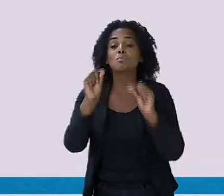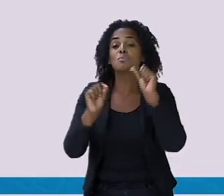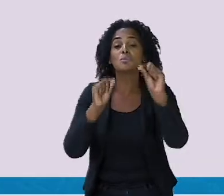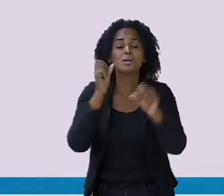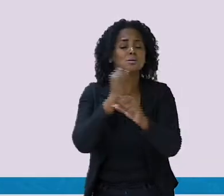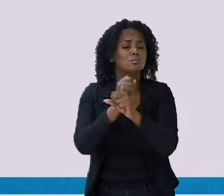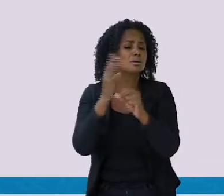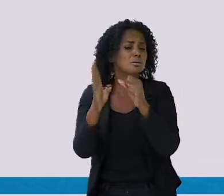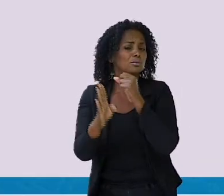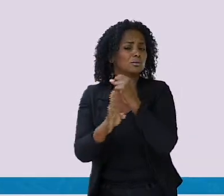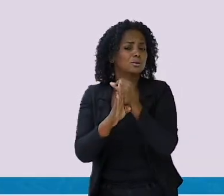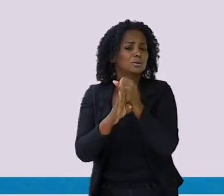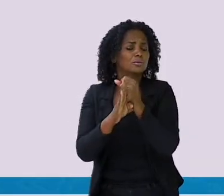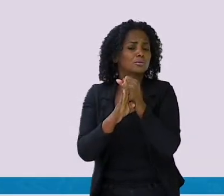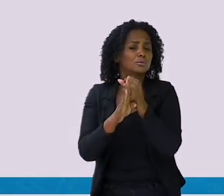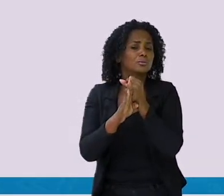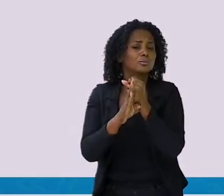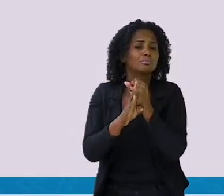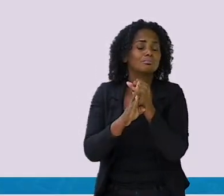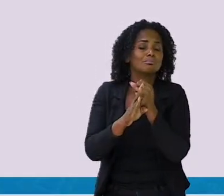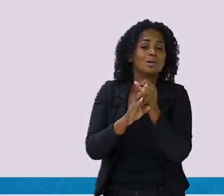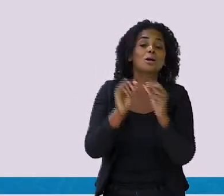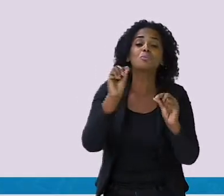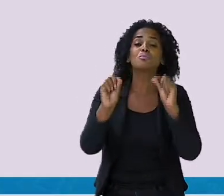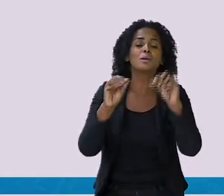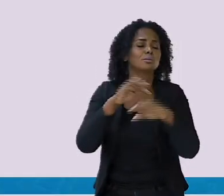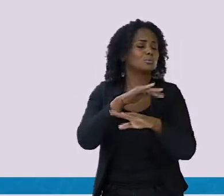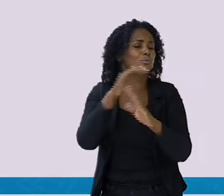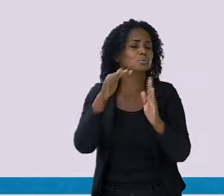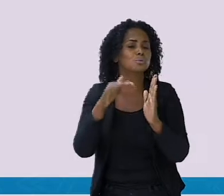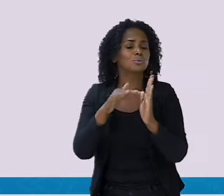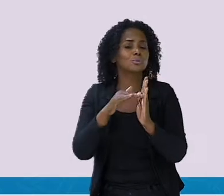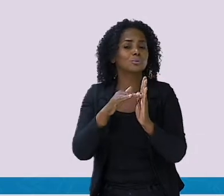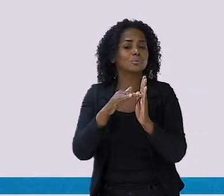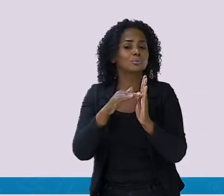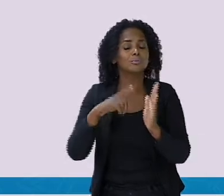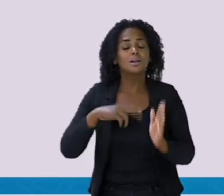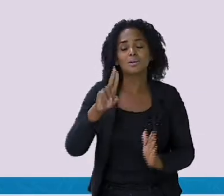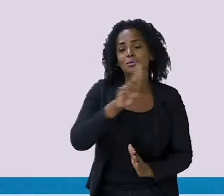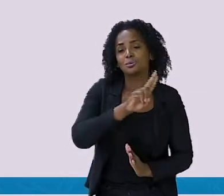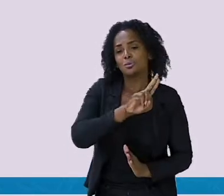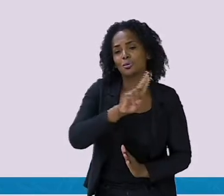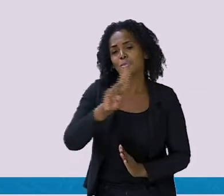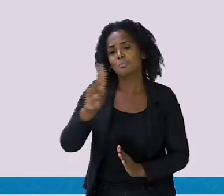Substantivo é tudo aquilo que dá nome. Nome a quê? A pessoas,